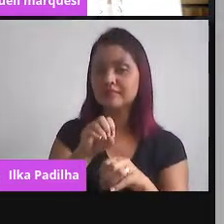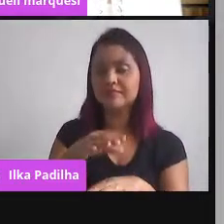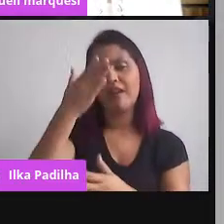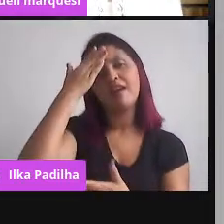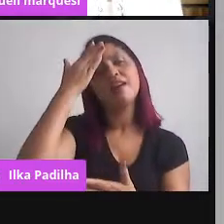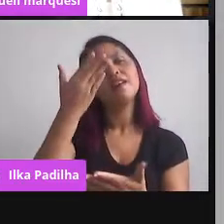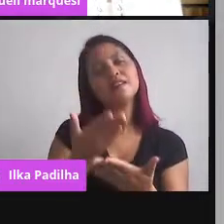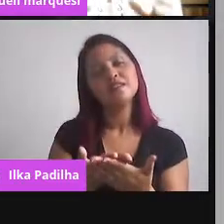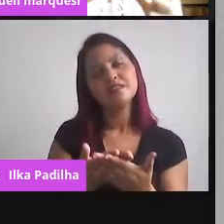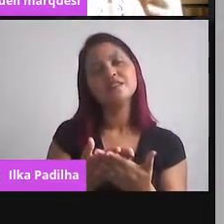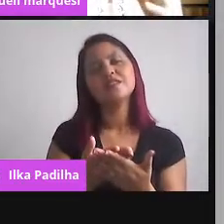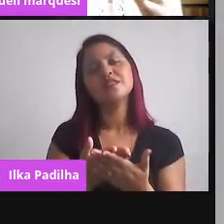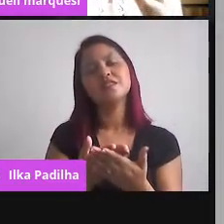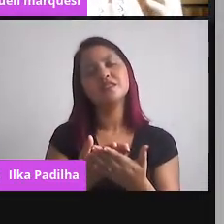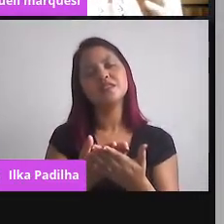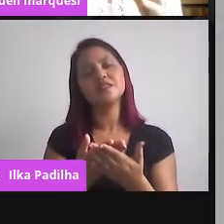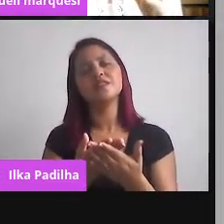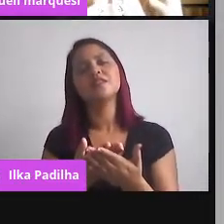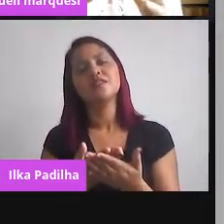isso dê